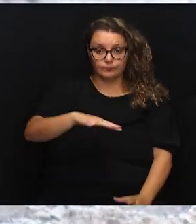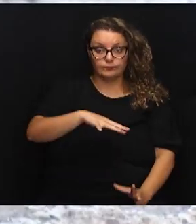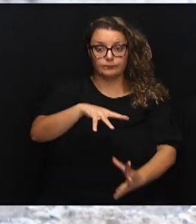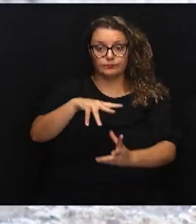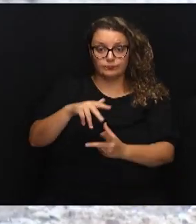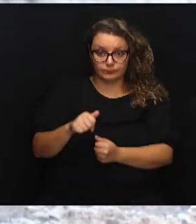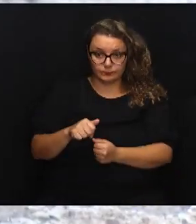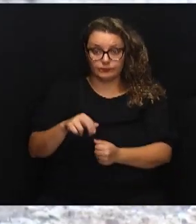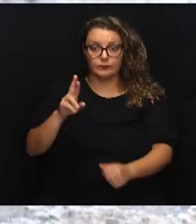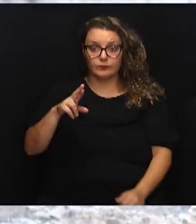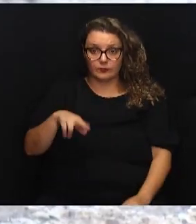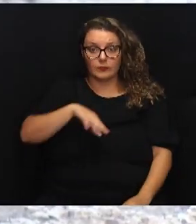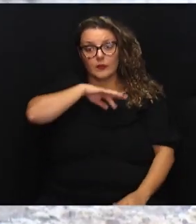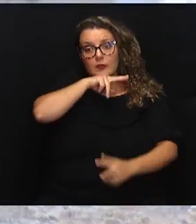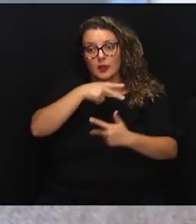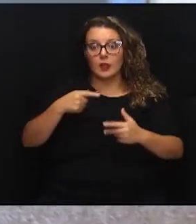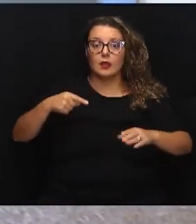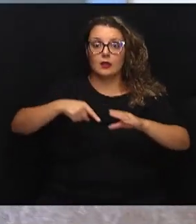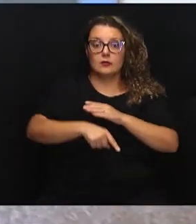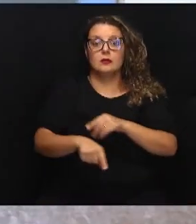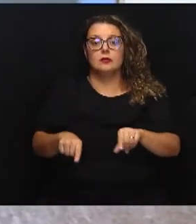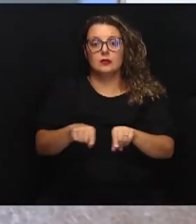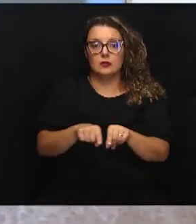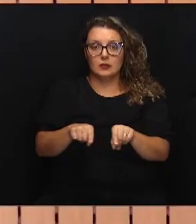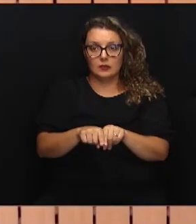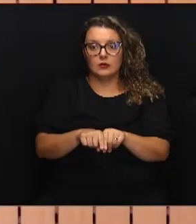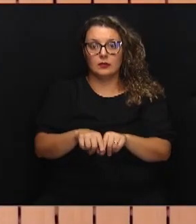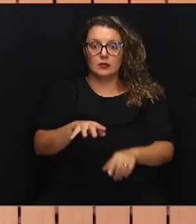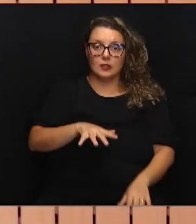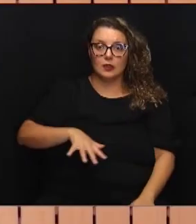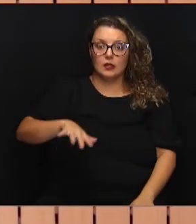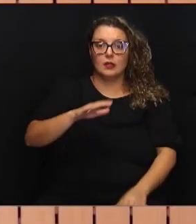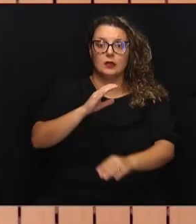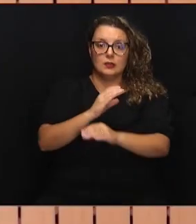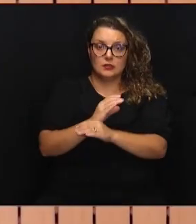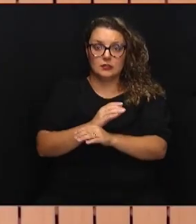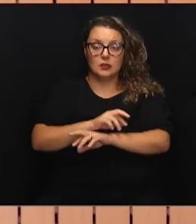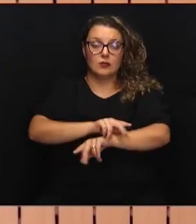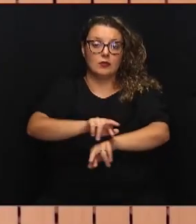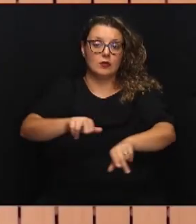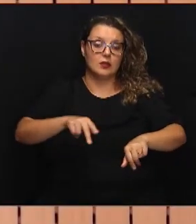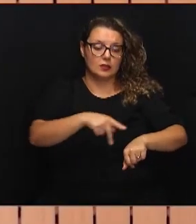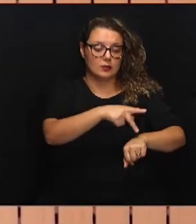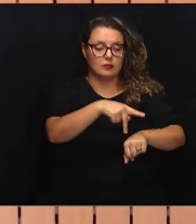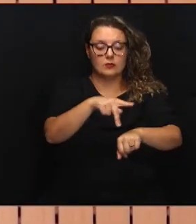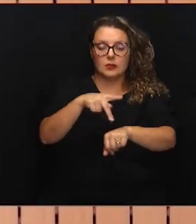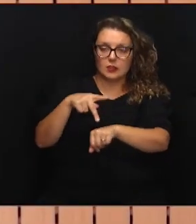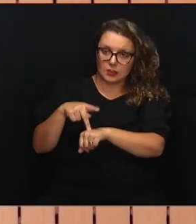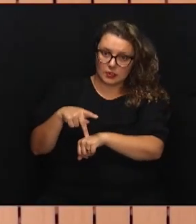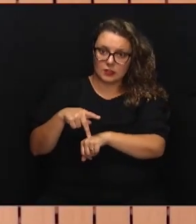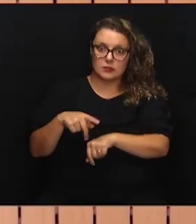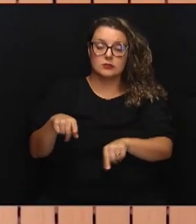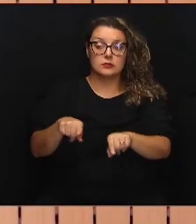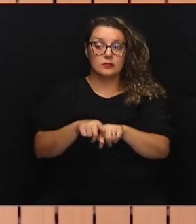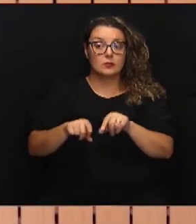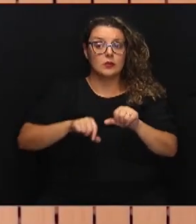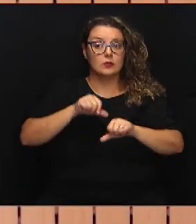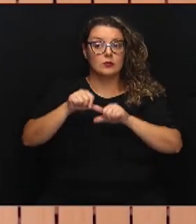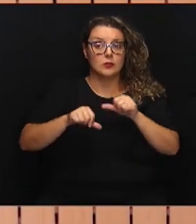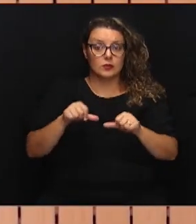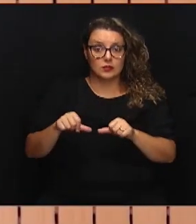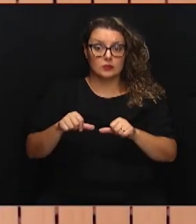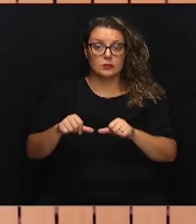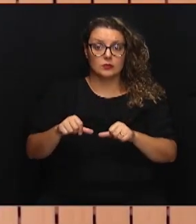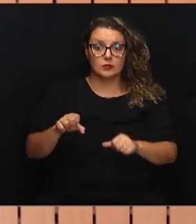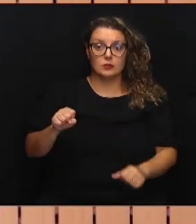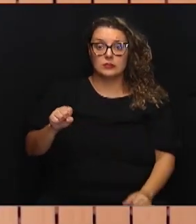causa animal avançou também na esfera civil. Muitos países estão inclusive mudando o status